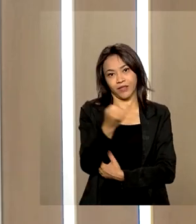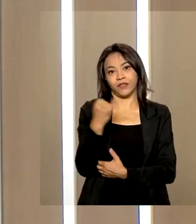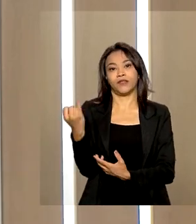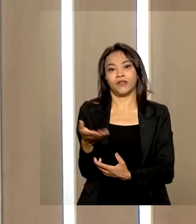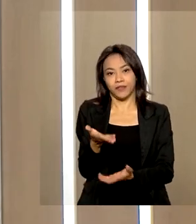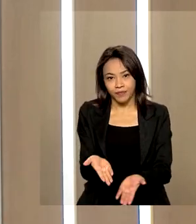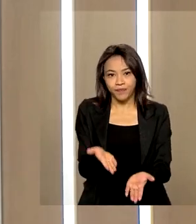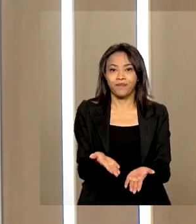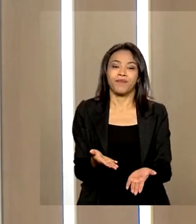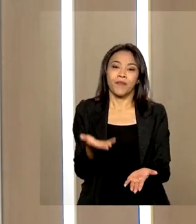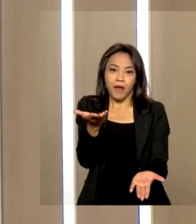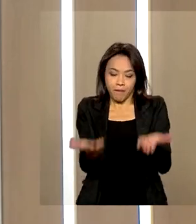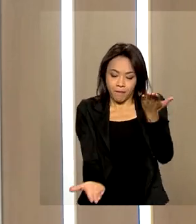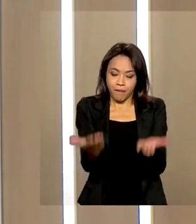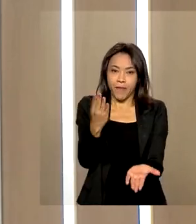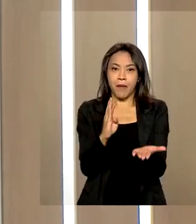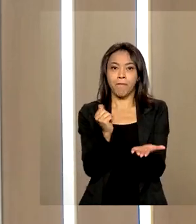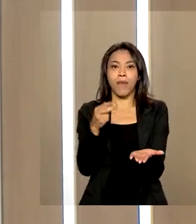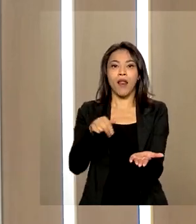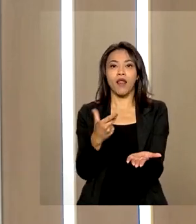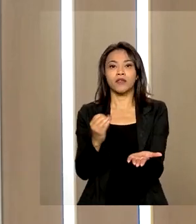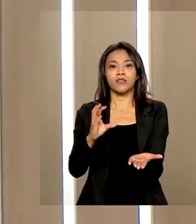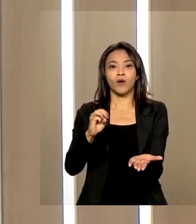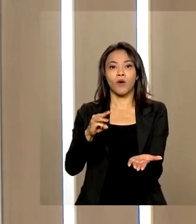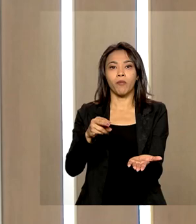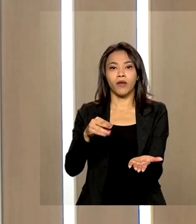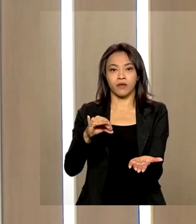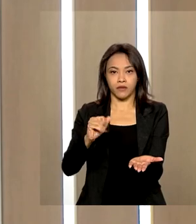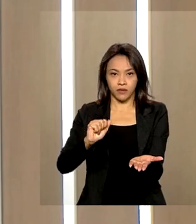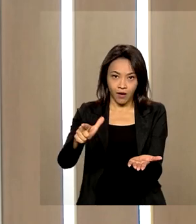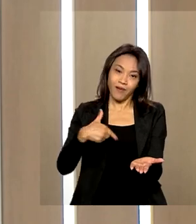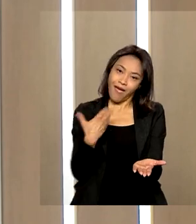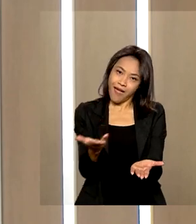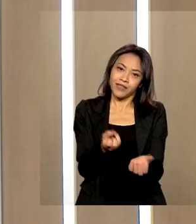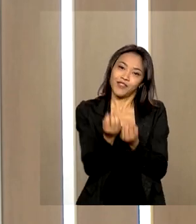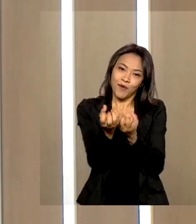superávits na balança comercial brasileira. Essa é a informação que nós temos para você hoje. Continue conosco.